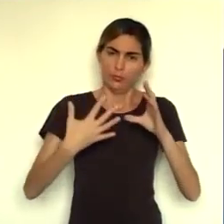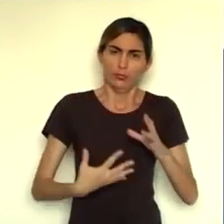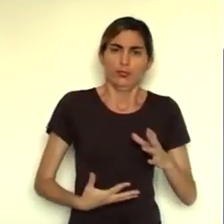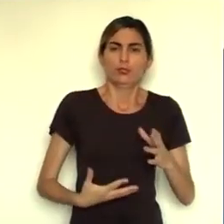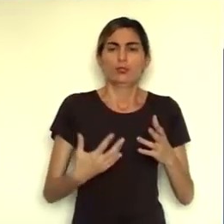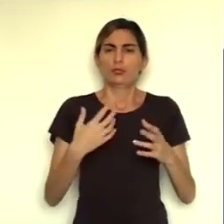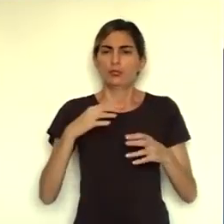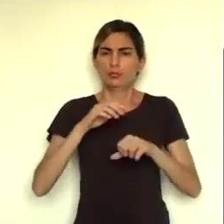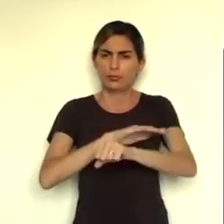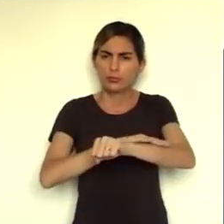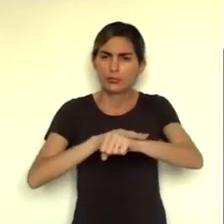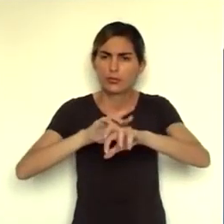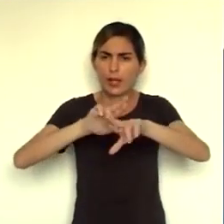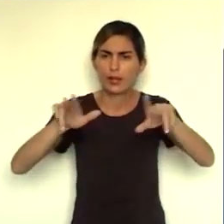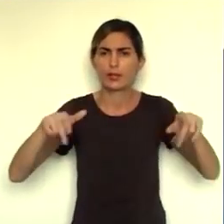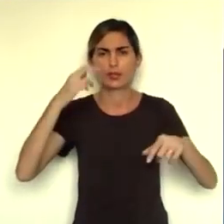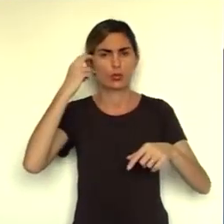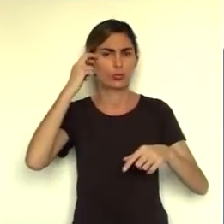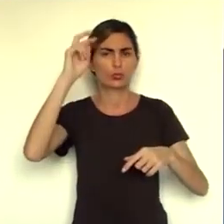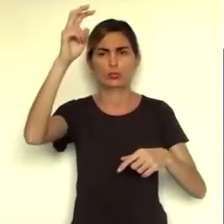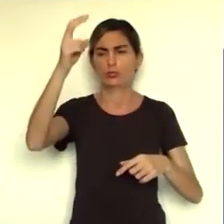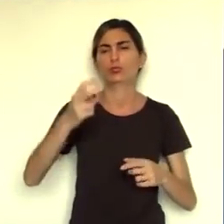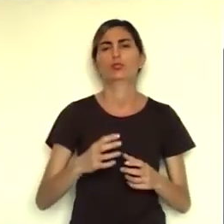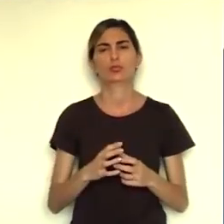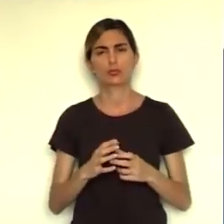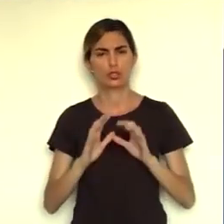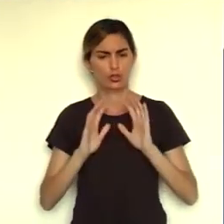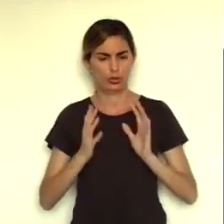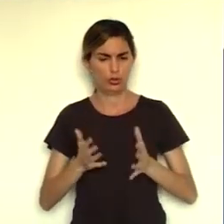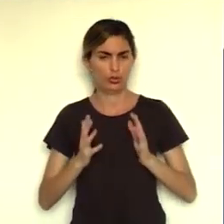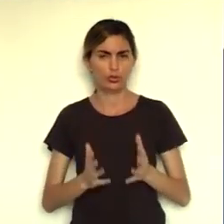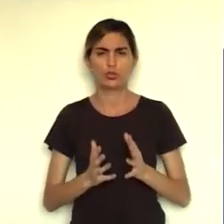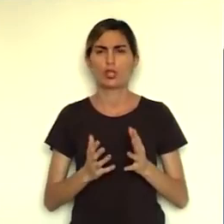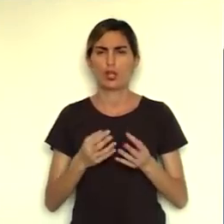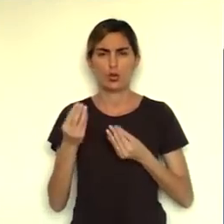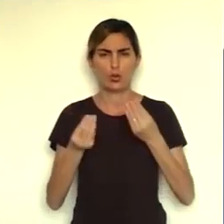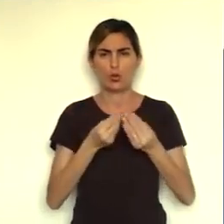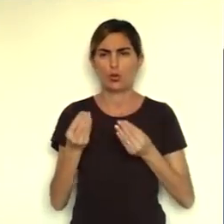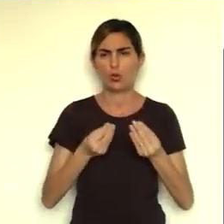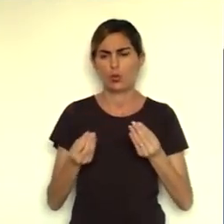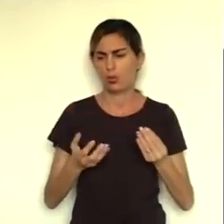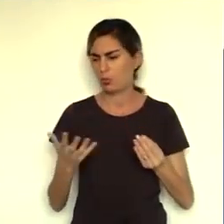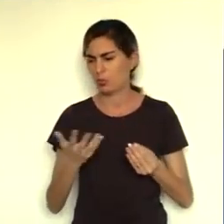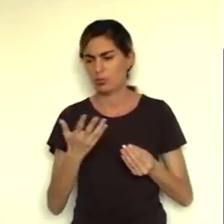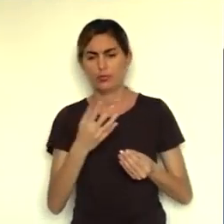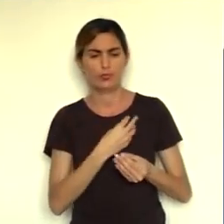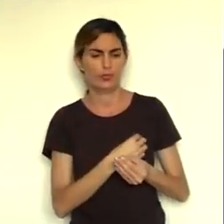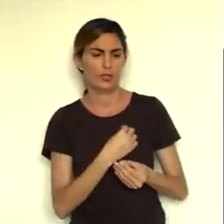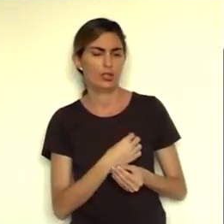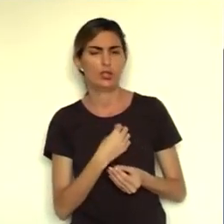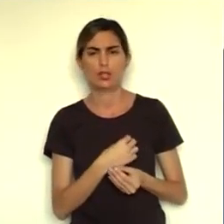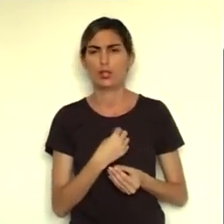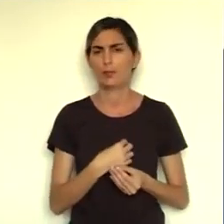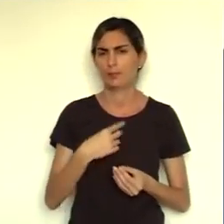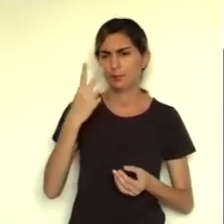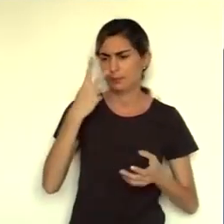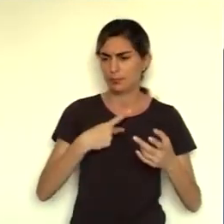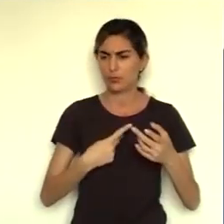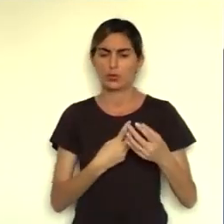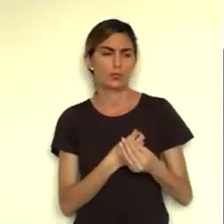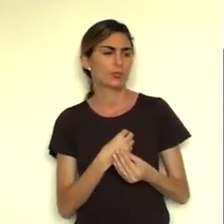suas características étnicas, culturais, né, a sua forma de produção,